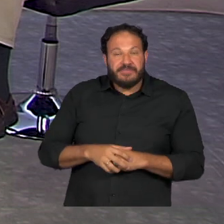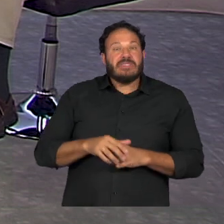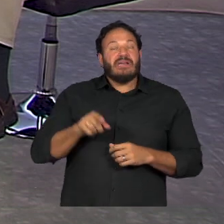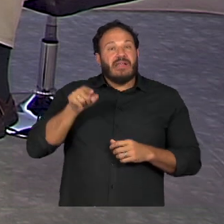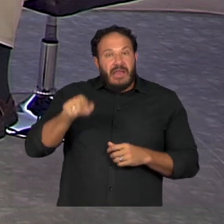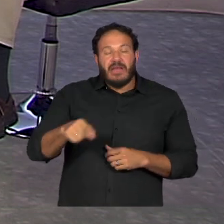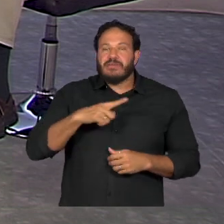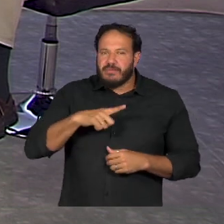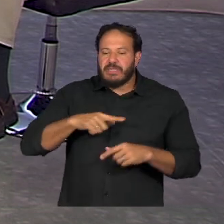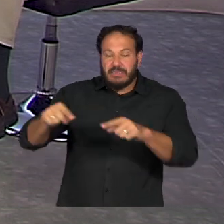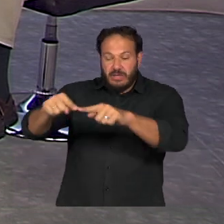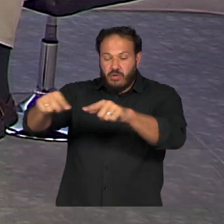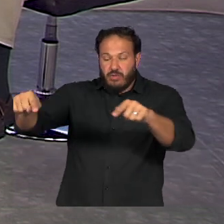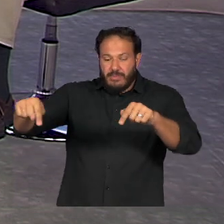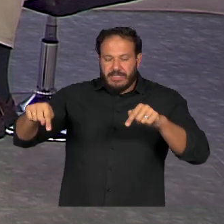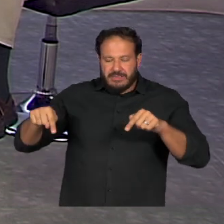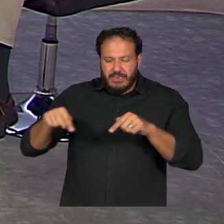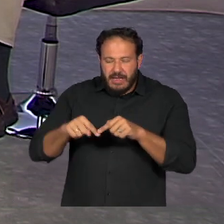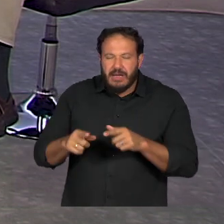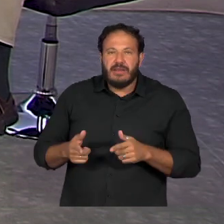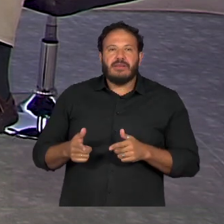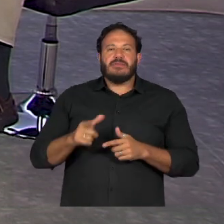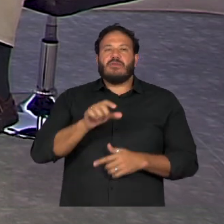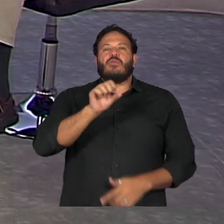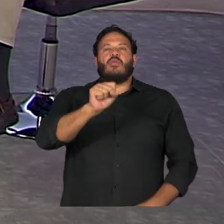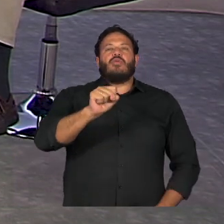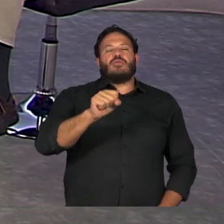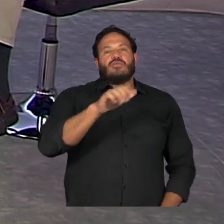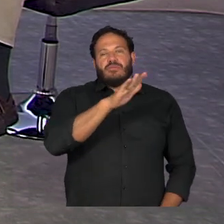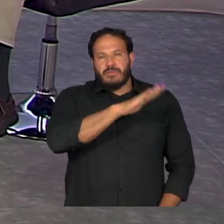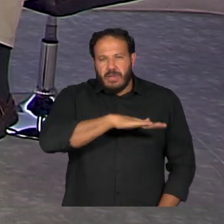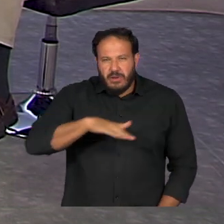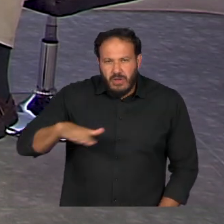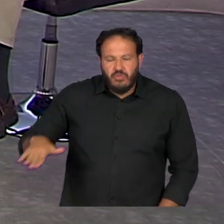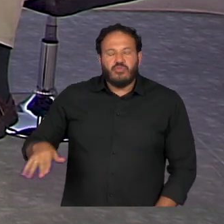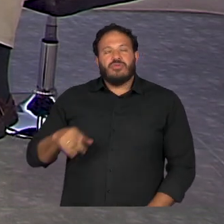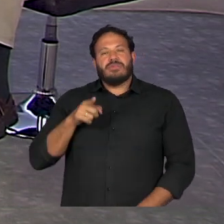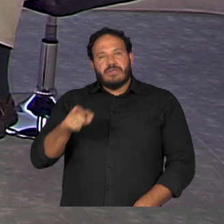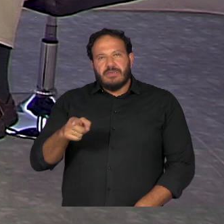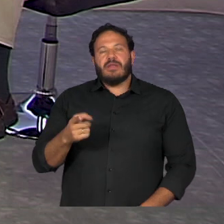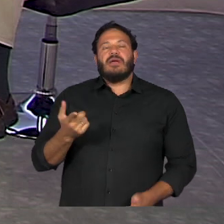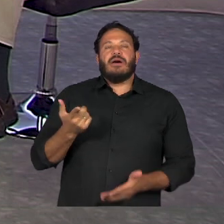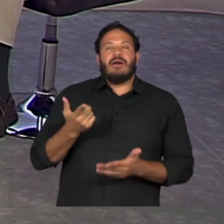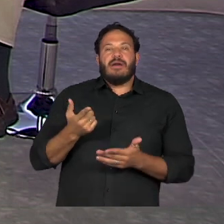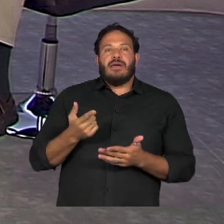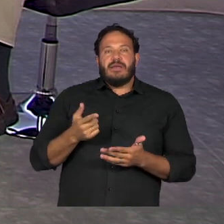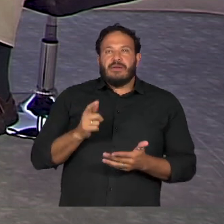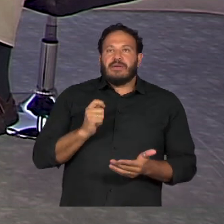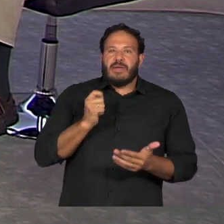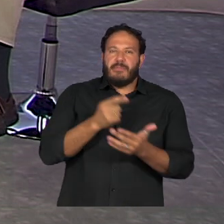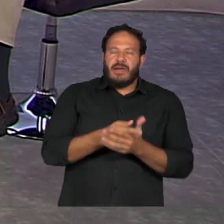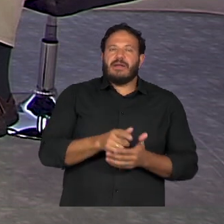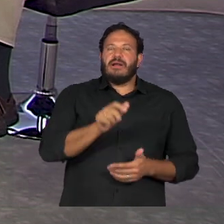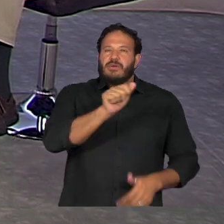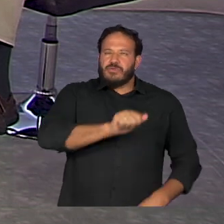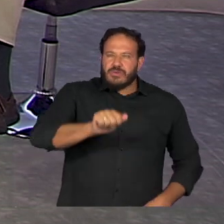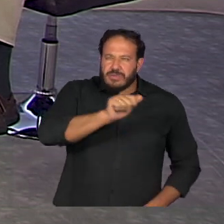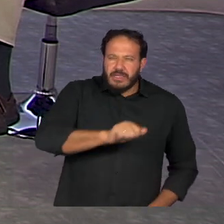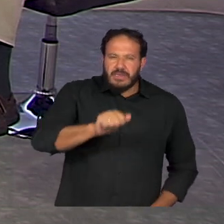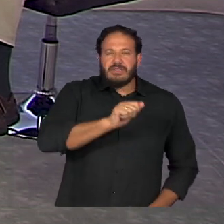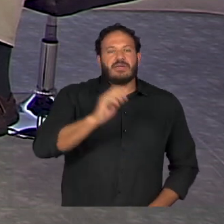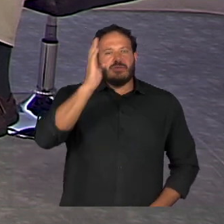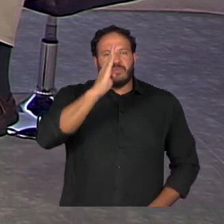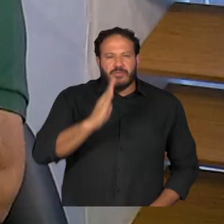inteiramente patrocinada são oito alunos que estão lá patrocinados pela Associação Brasileira dos bancos